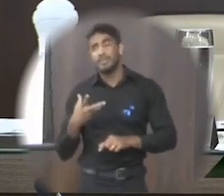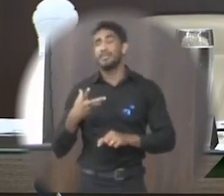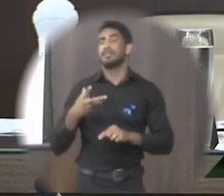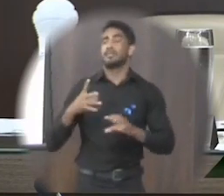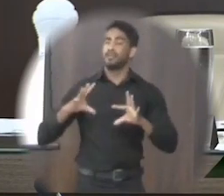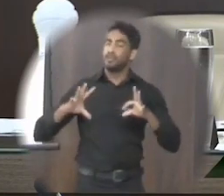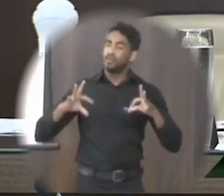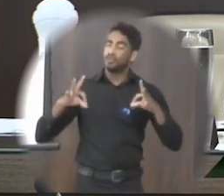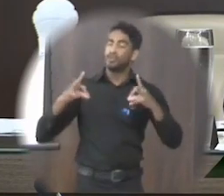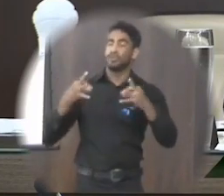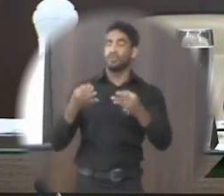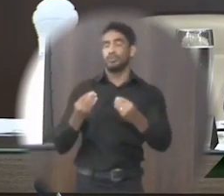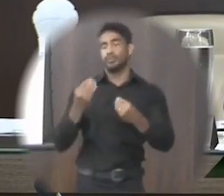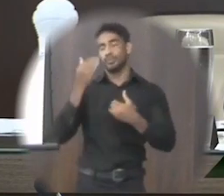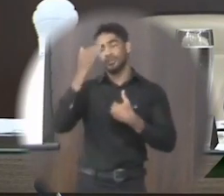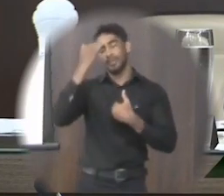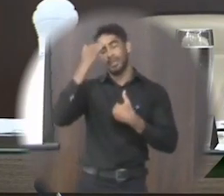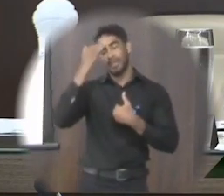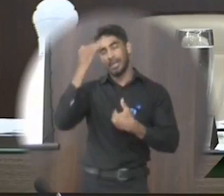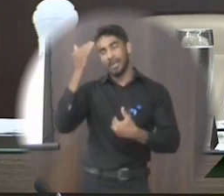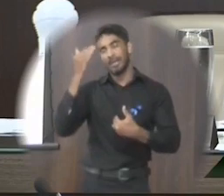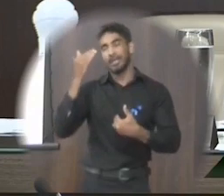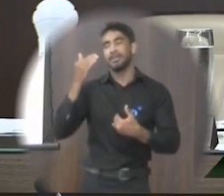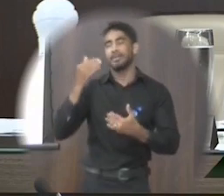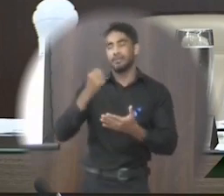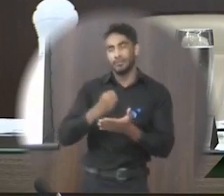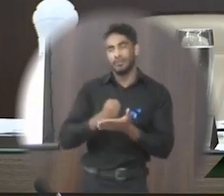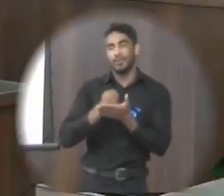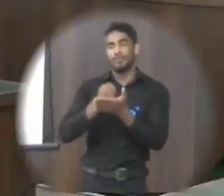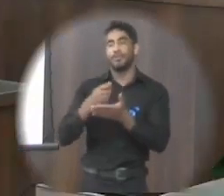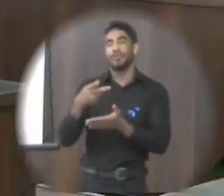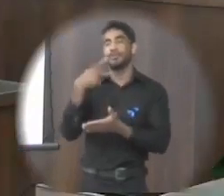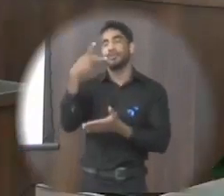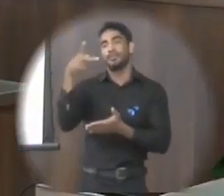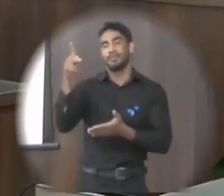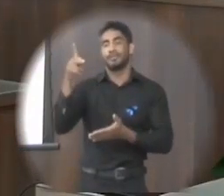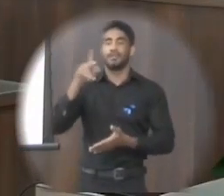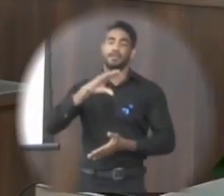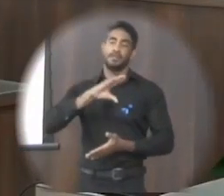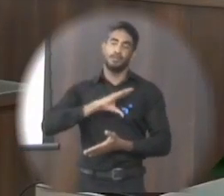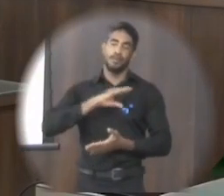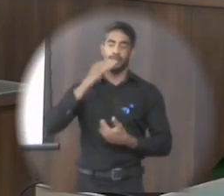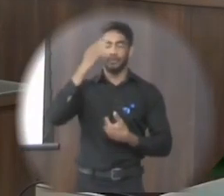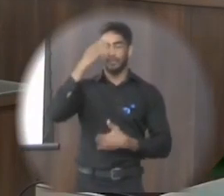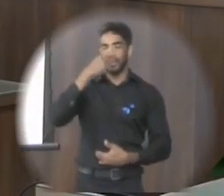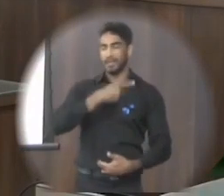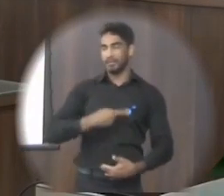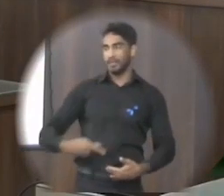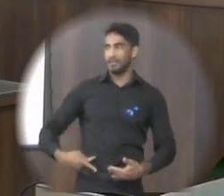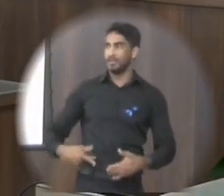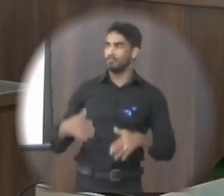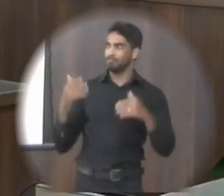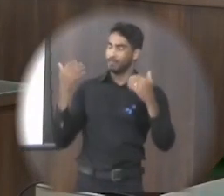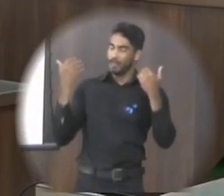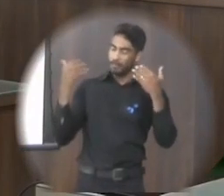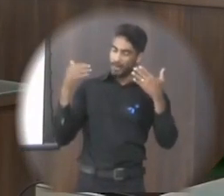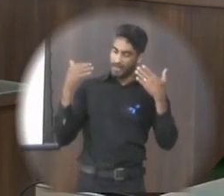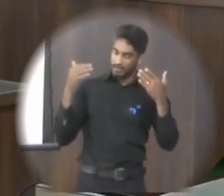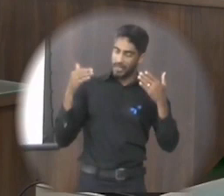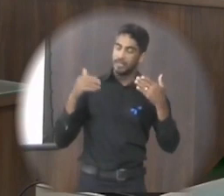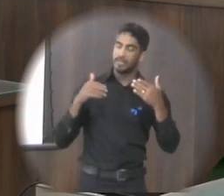geral. Eu agradeço a oportunidade e conto com o apoio dos nobres colegas. Obrigado, presidente. Parabéns, colega, pela